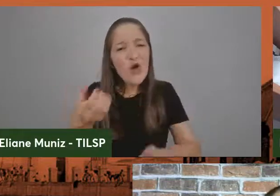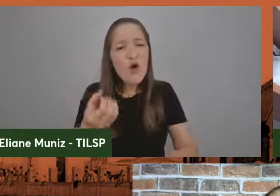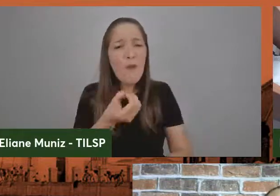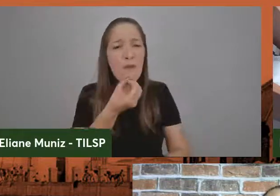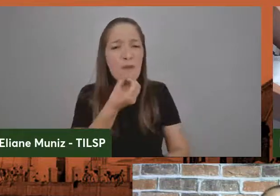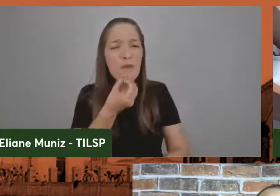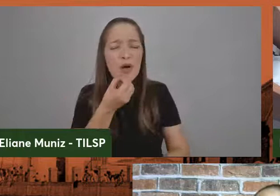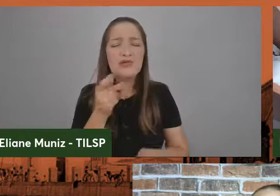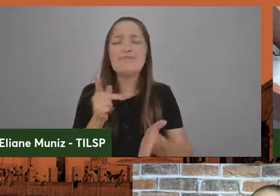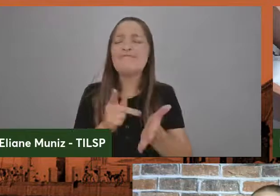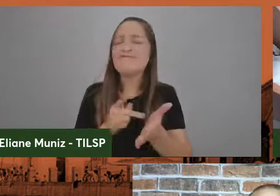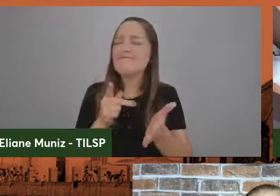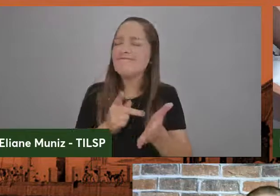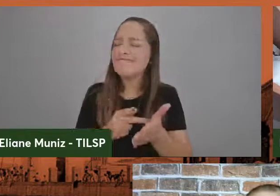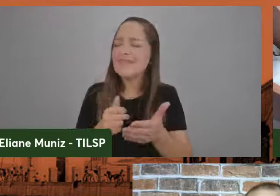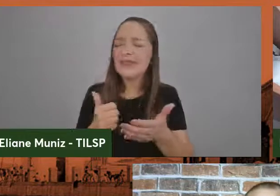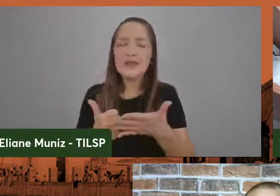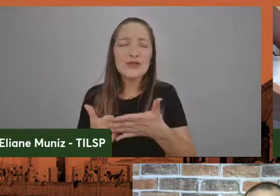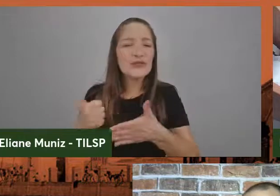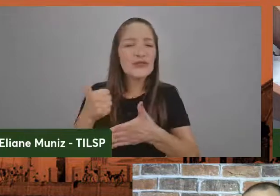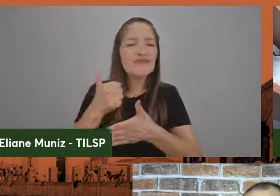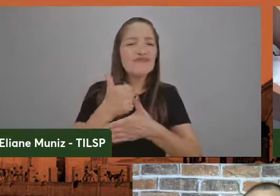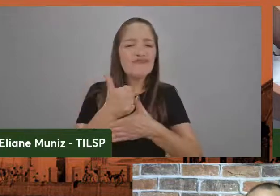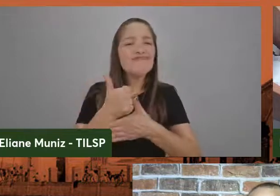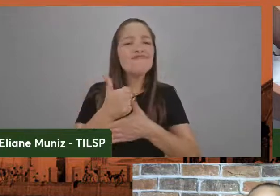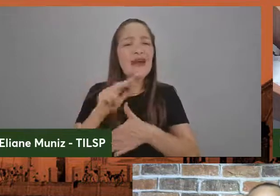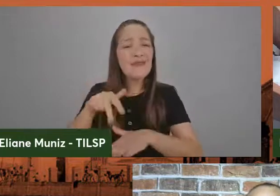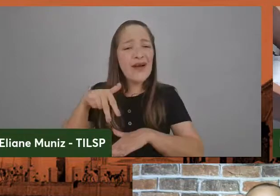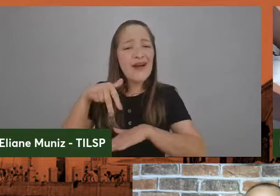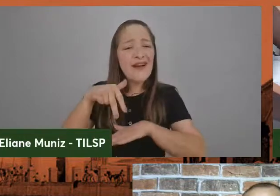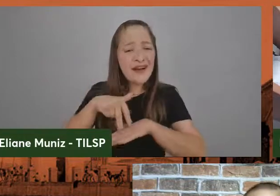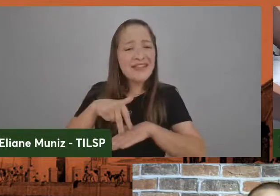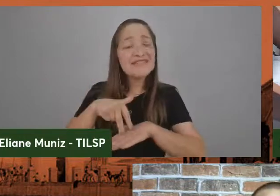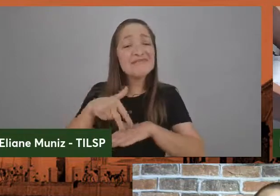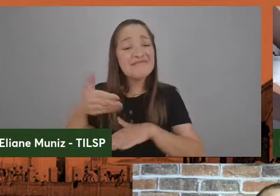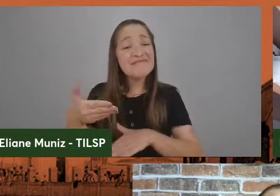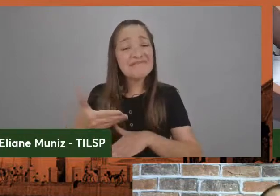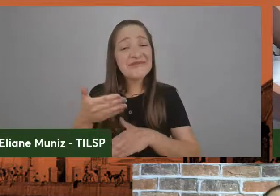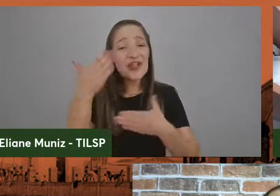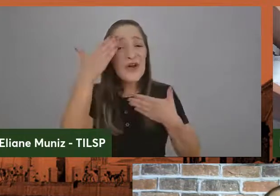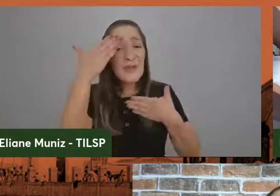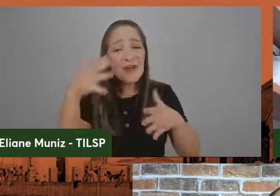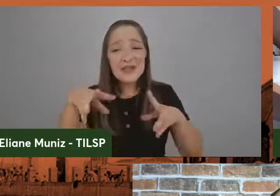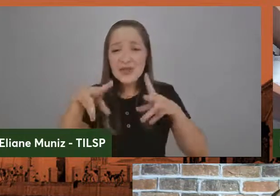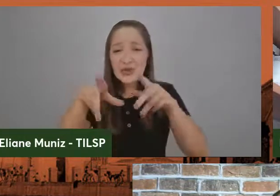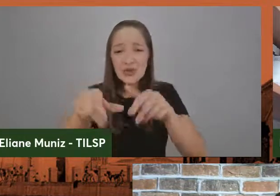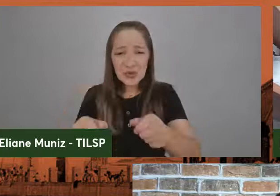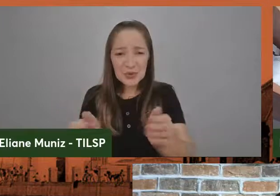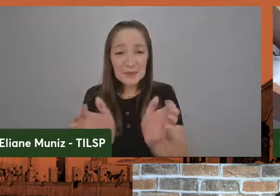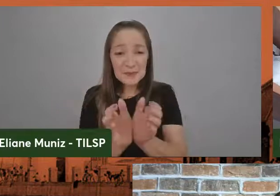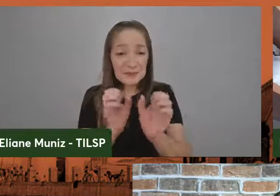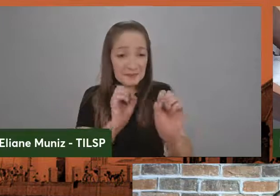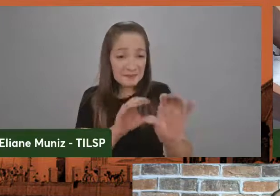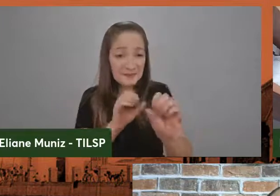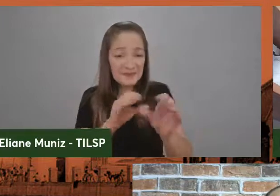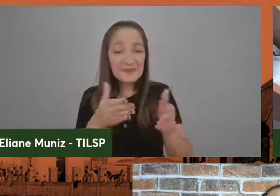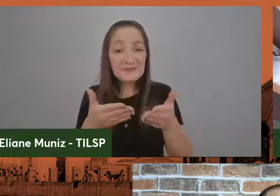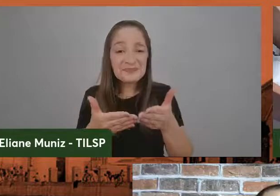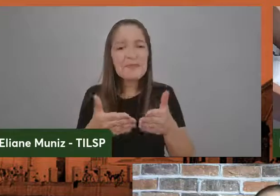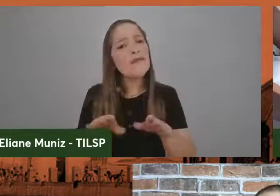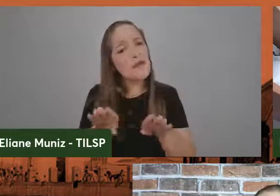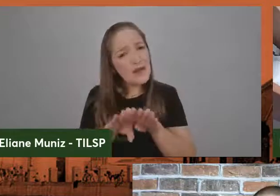oportunidade. Realmente é um privilégio estar aqui. Muito obrigado a todos e a todas da Companhia na Educação. E, claro, também